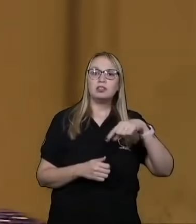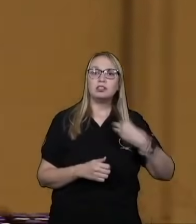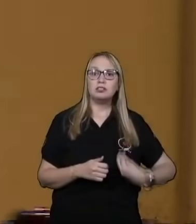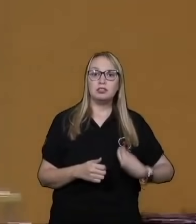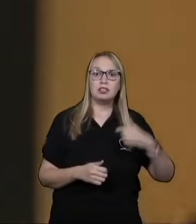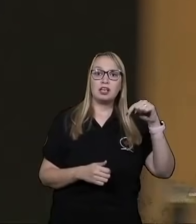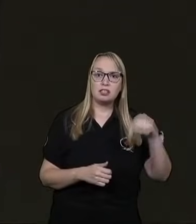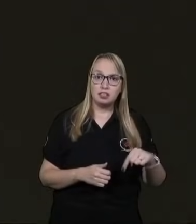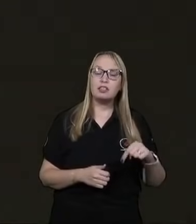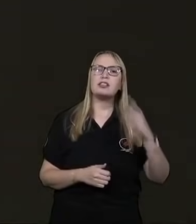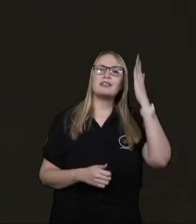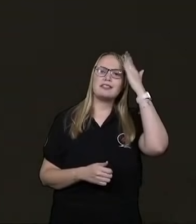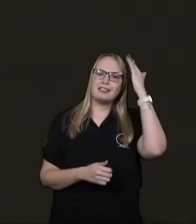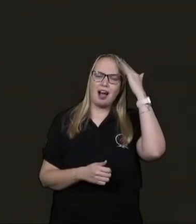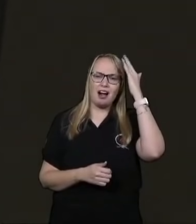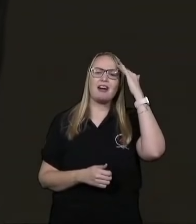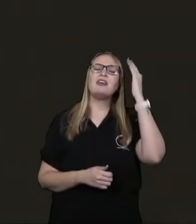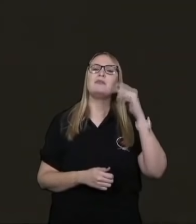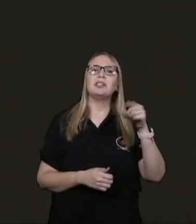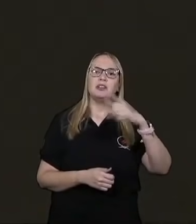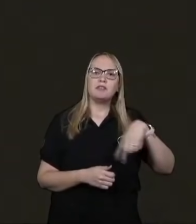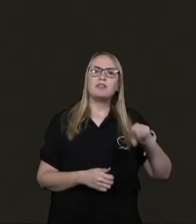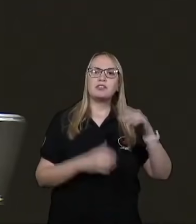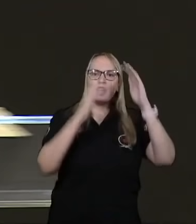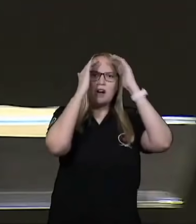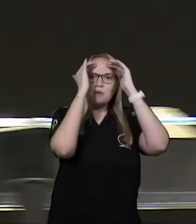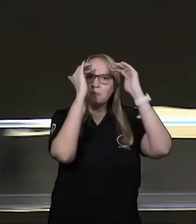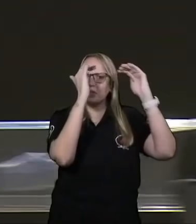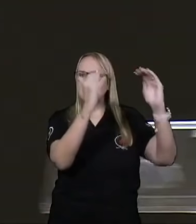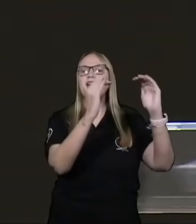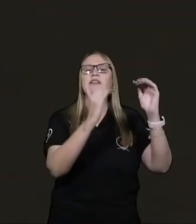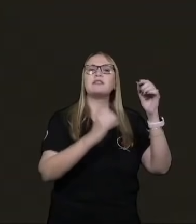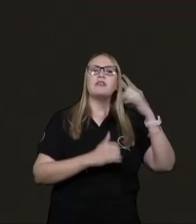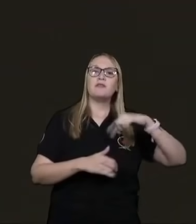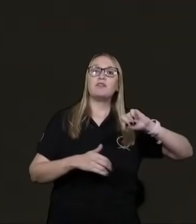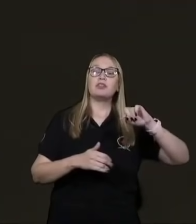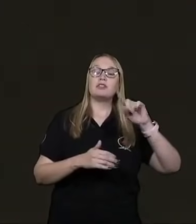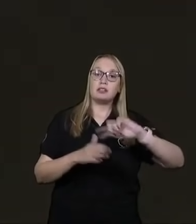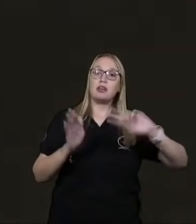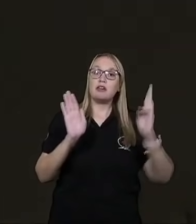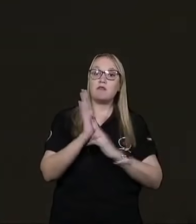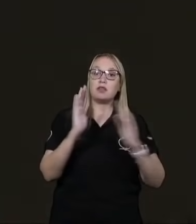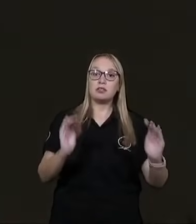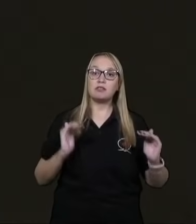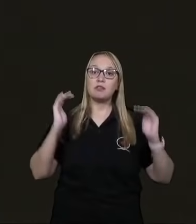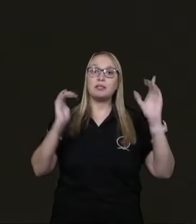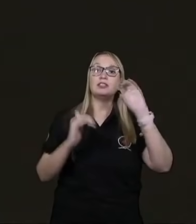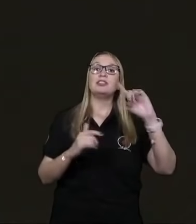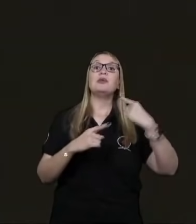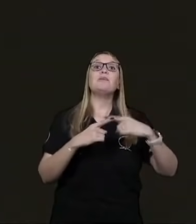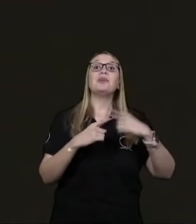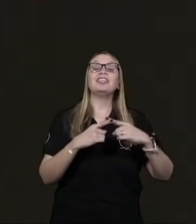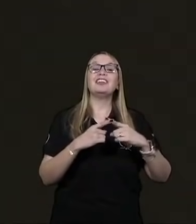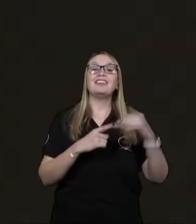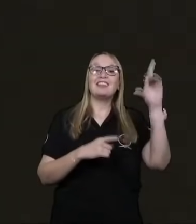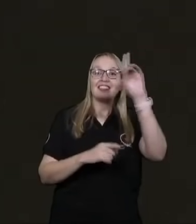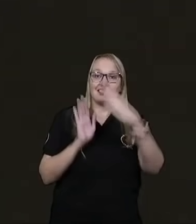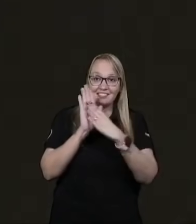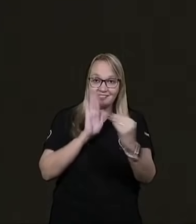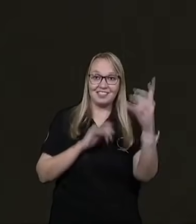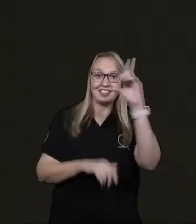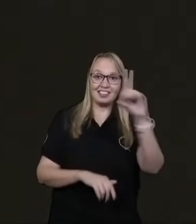está aqui você sabe você se submete e você reconhece a soberania de Deus essa boquinha vamos